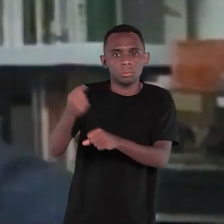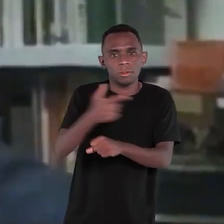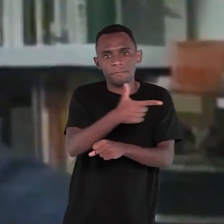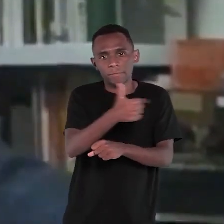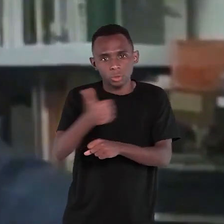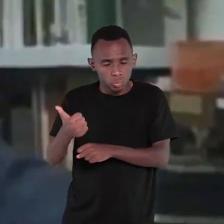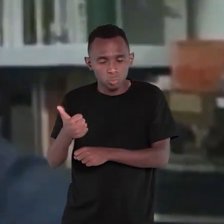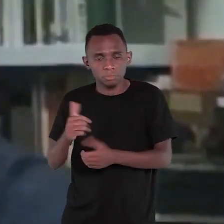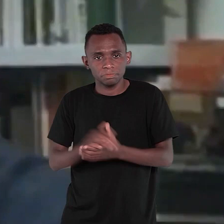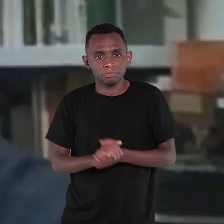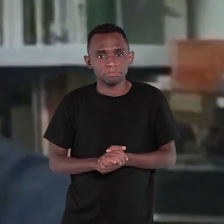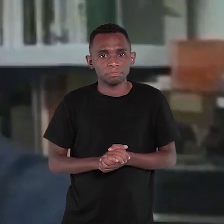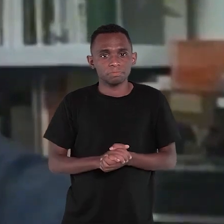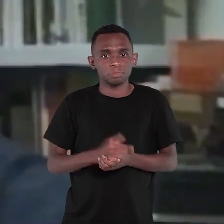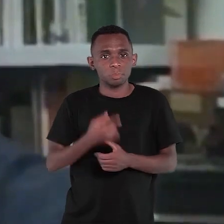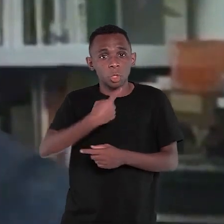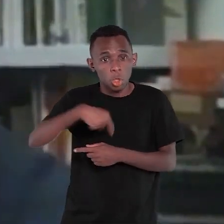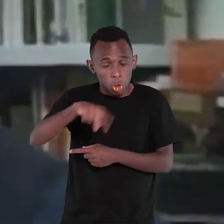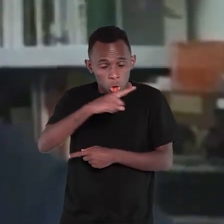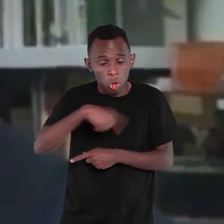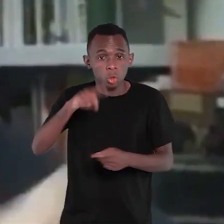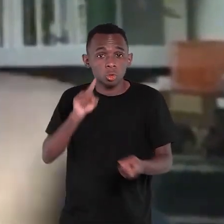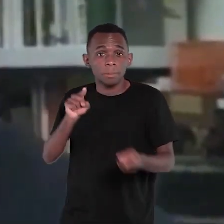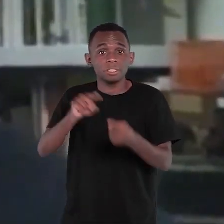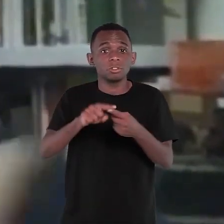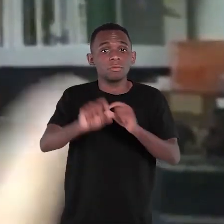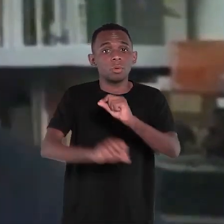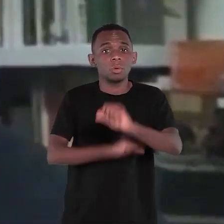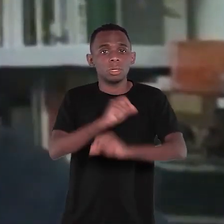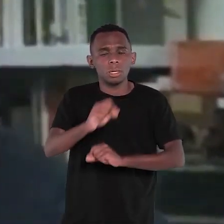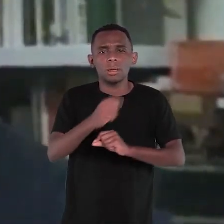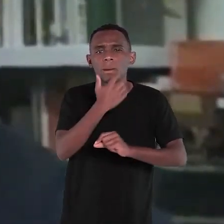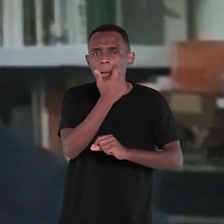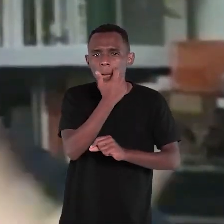21, né? Em que a gente faz